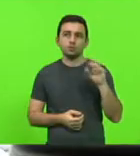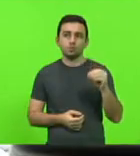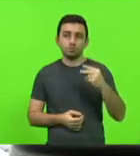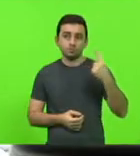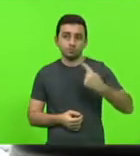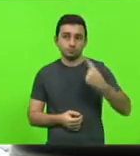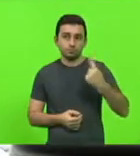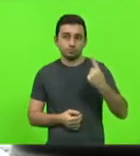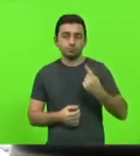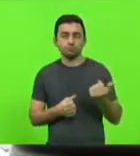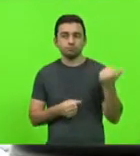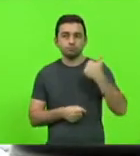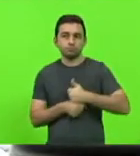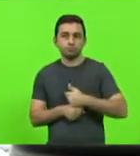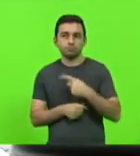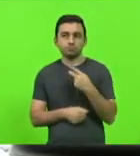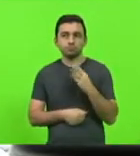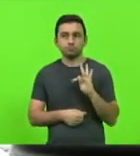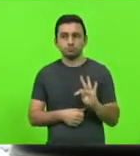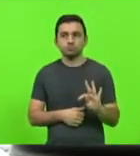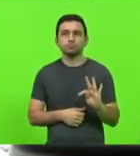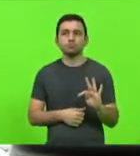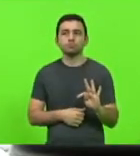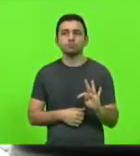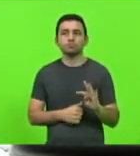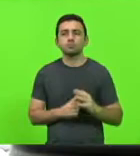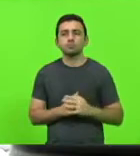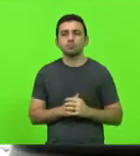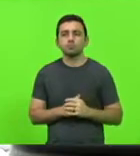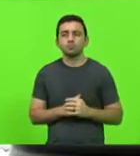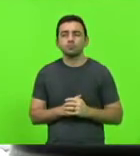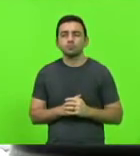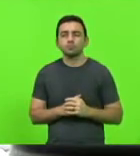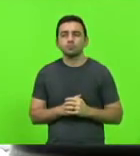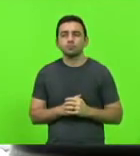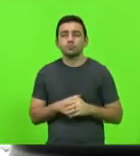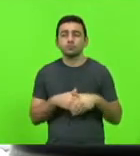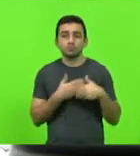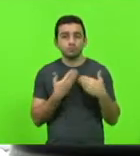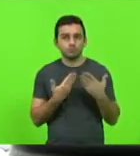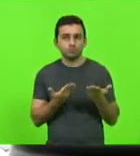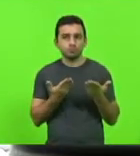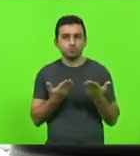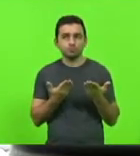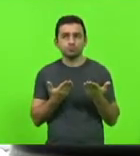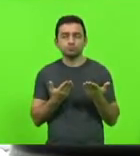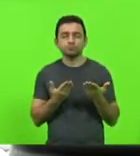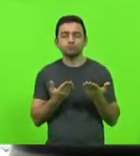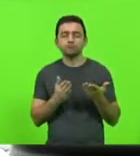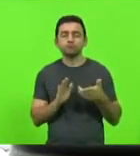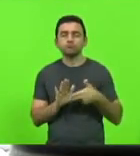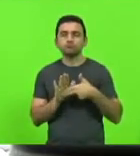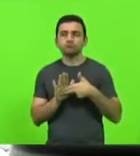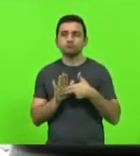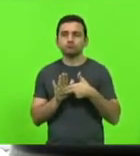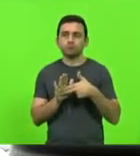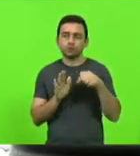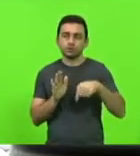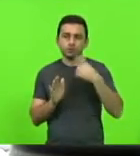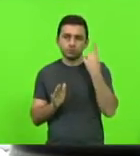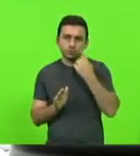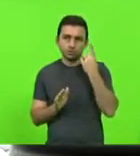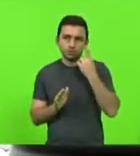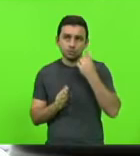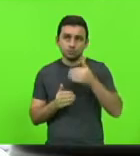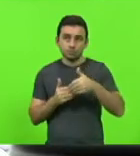suplente do Partido dos Trabalhadores, PT, para ocupar a cadeira de deputado nesse poder, a partir do